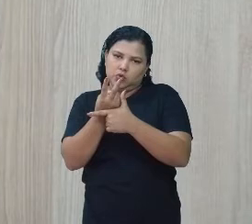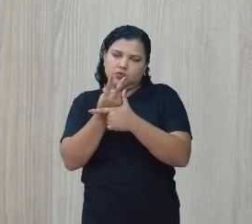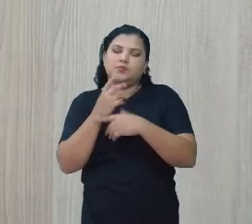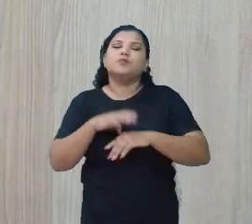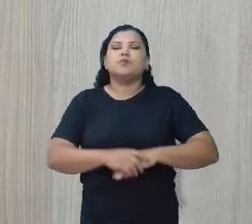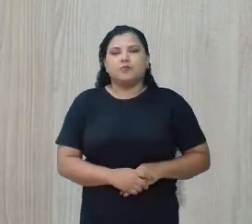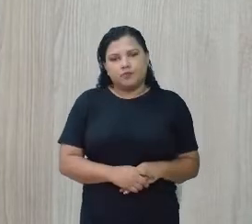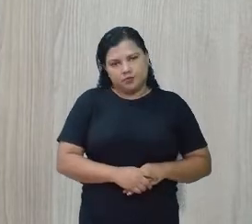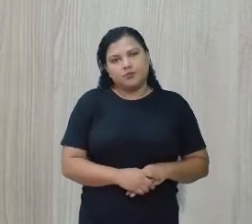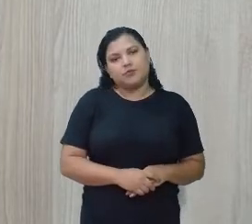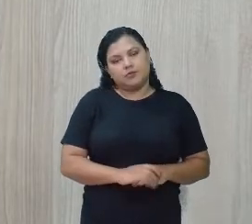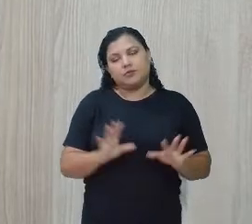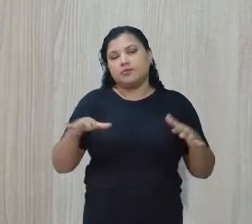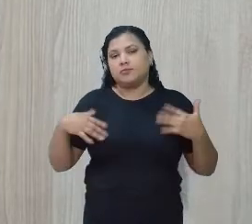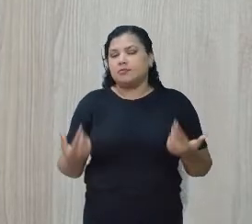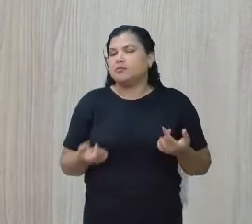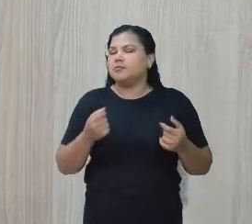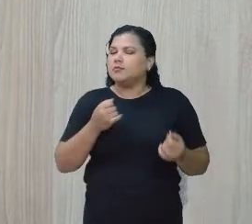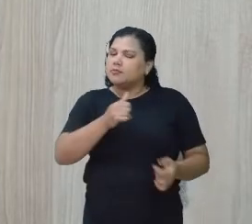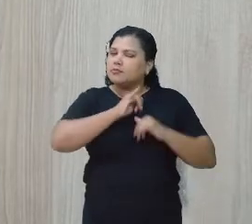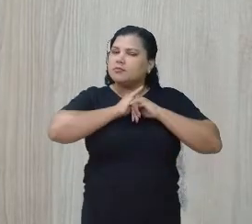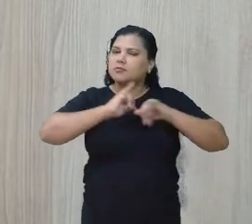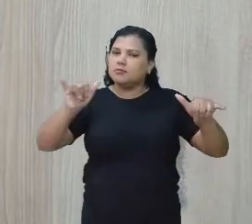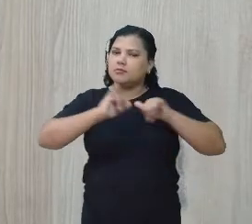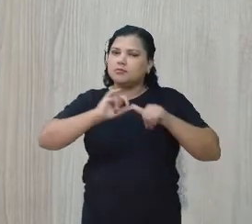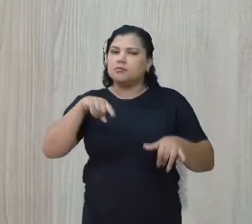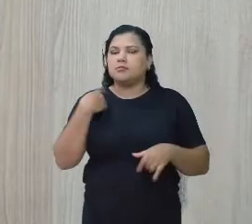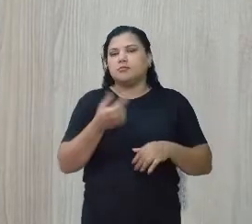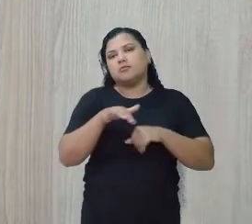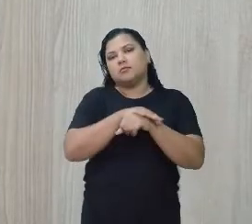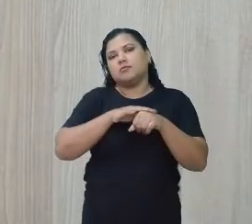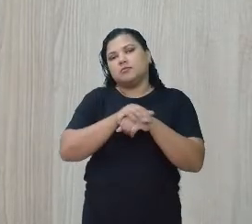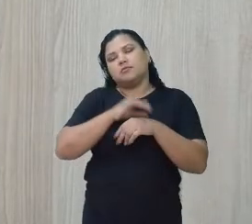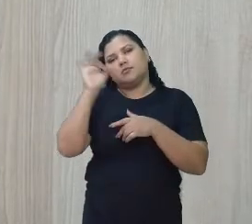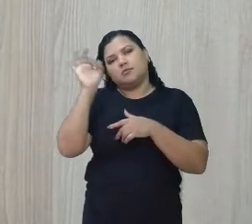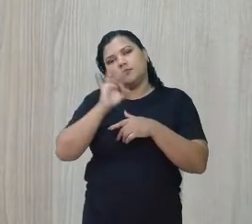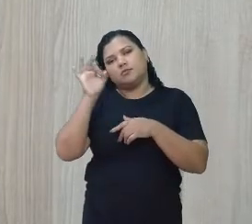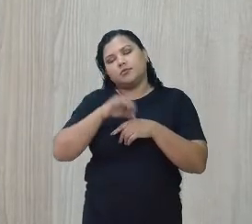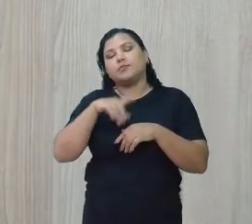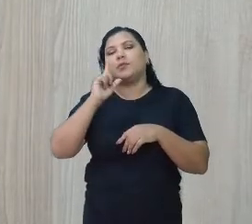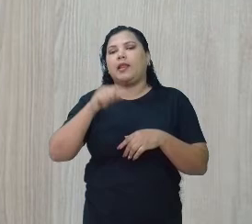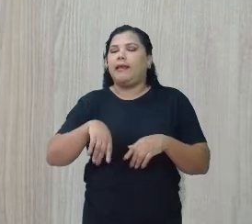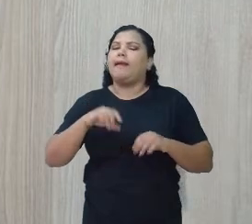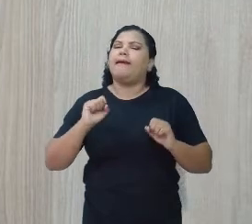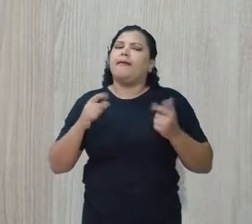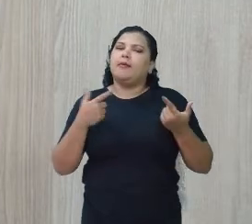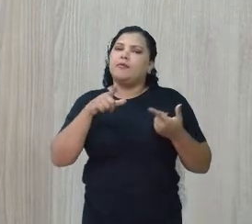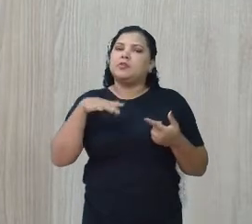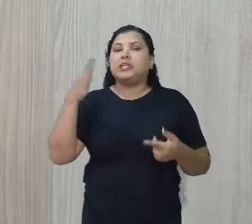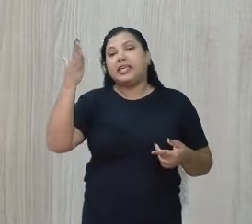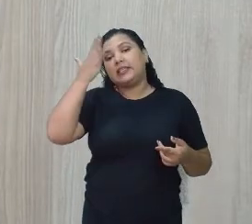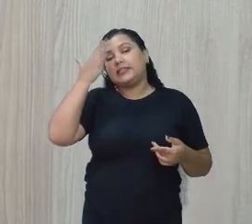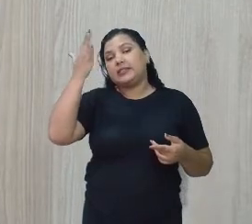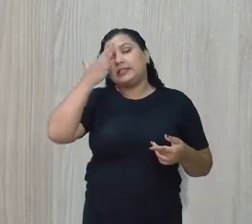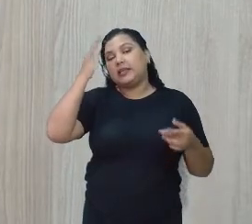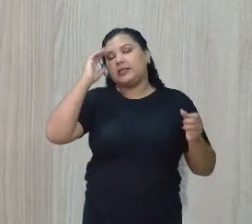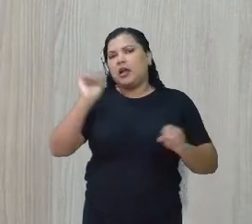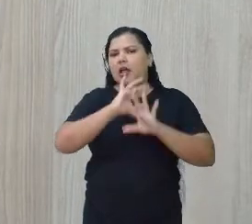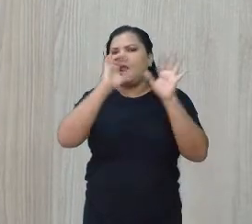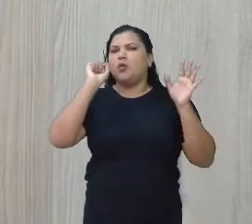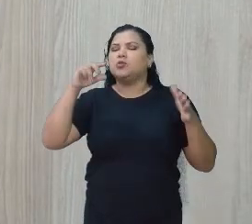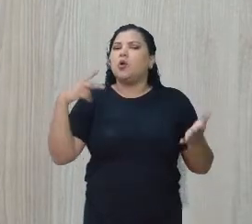2. Então, essas ideias aí que a gente está falando de porcentagem é justamente para que você entenda o que